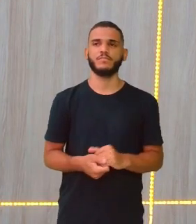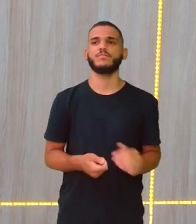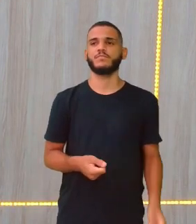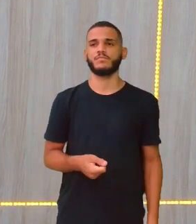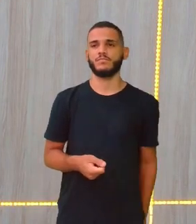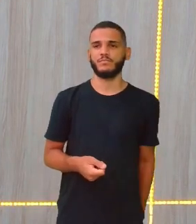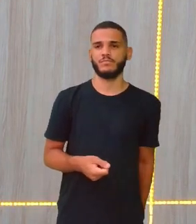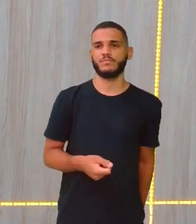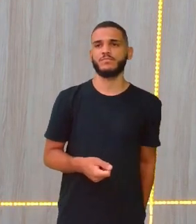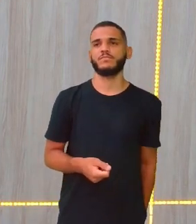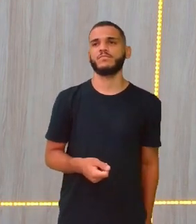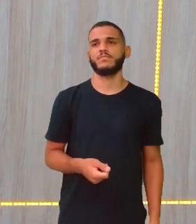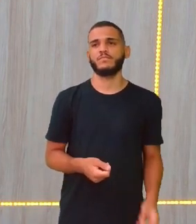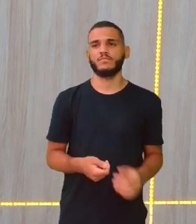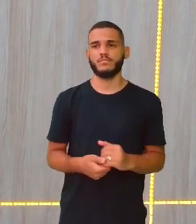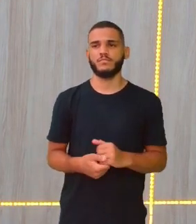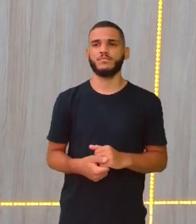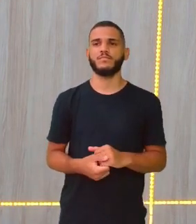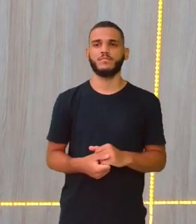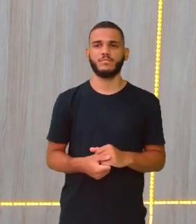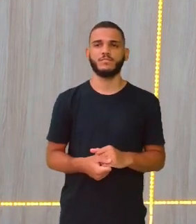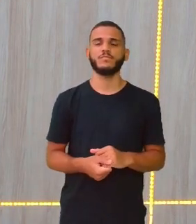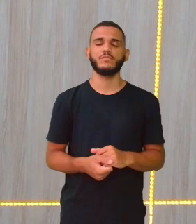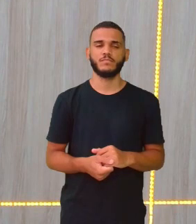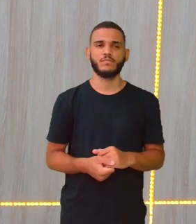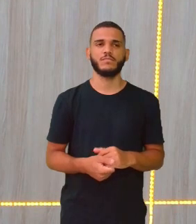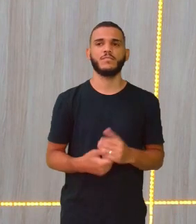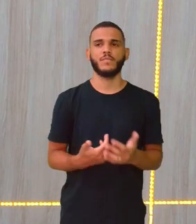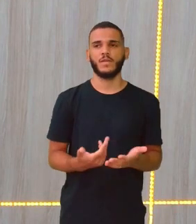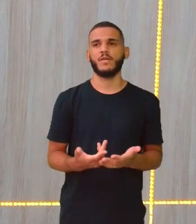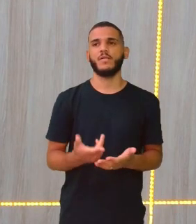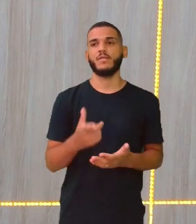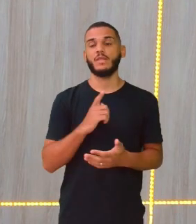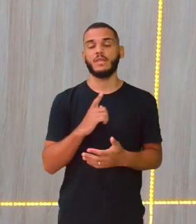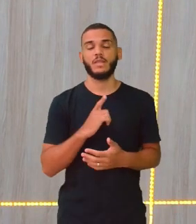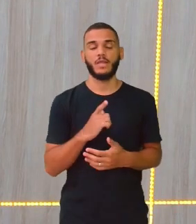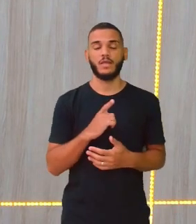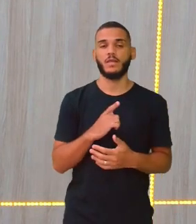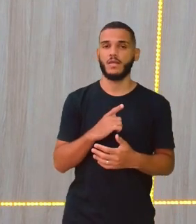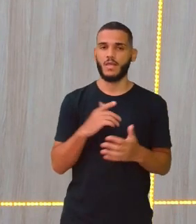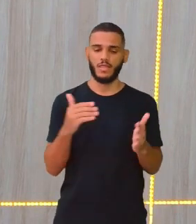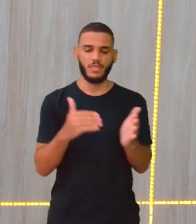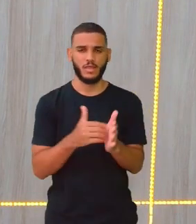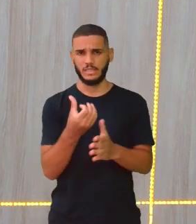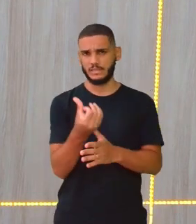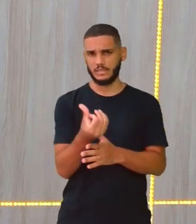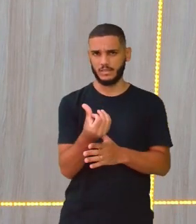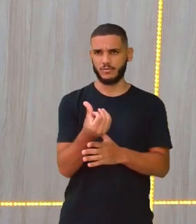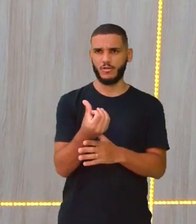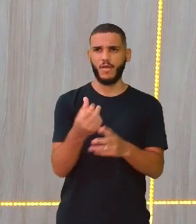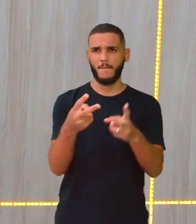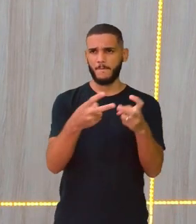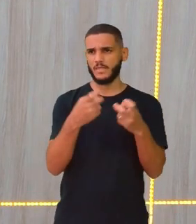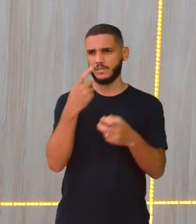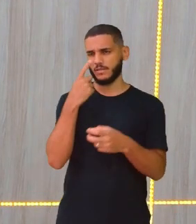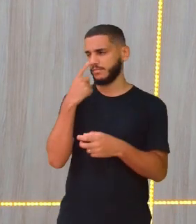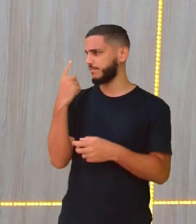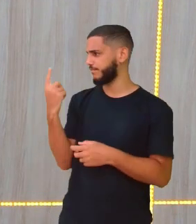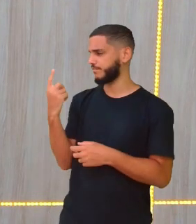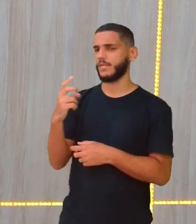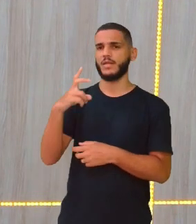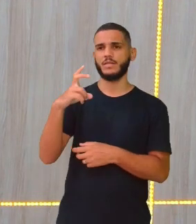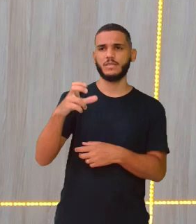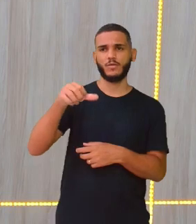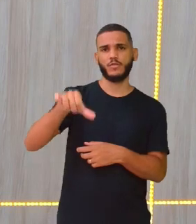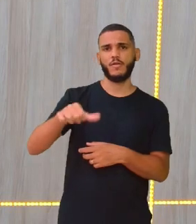V591W. Se eu trago para cá, minhas 5 vai de 2 a 6. Aí eu tenho 591W. Quem que